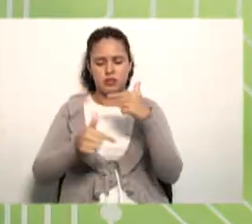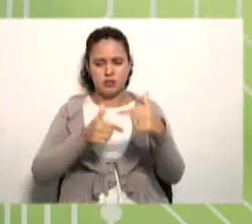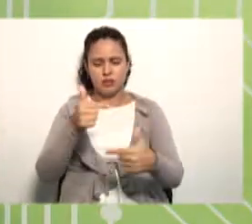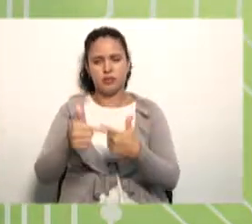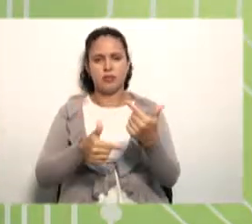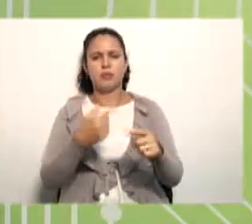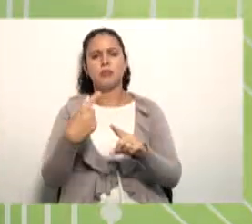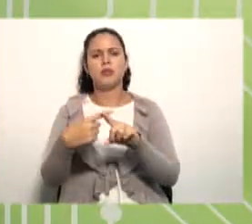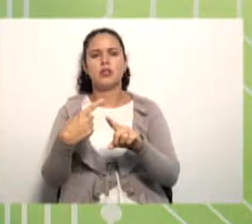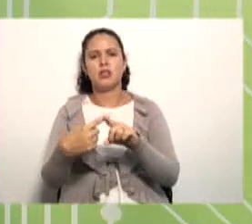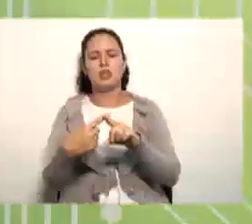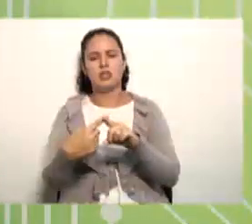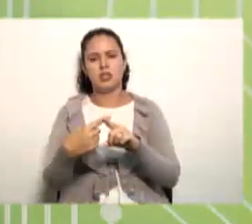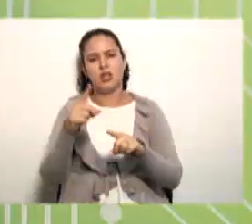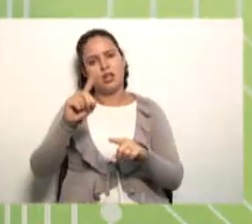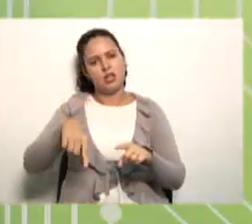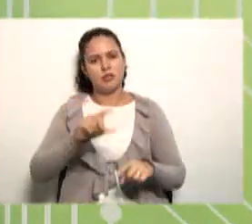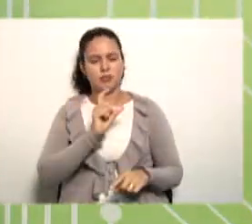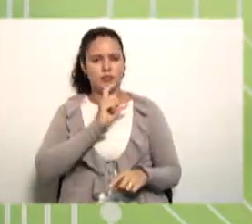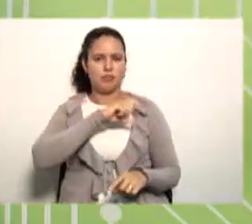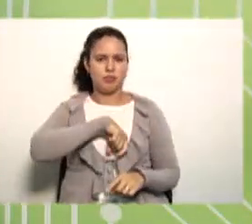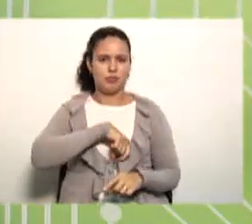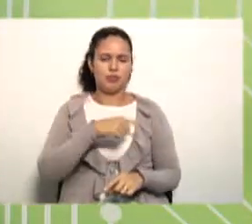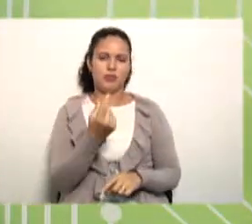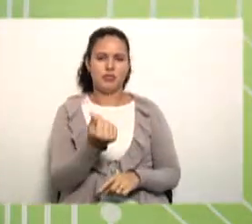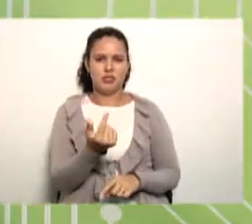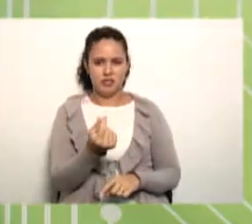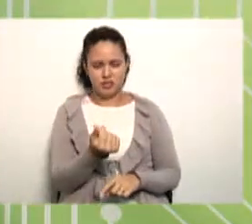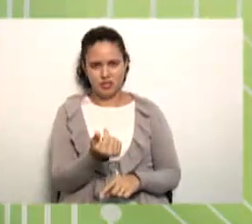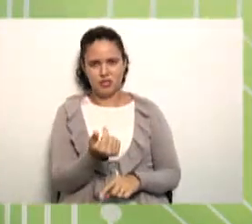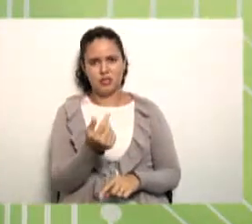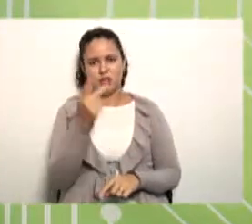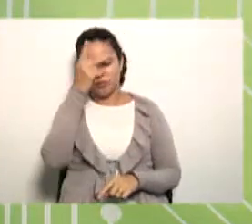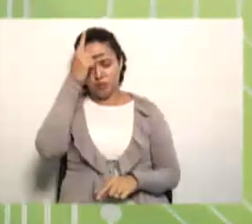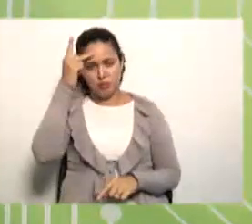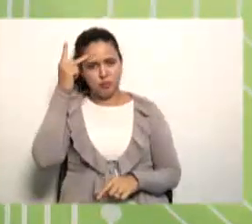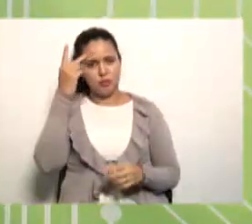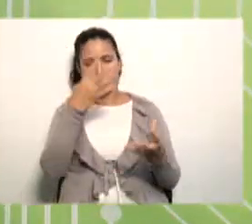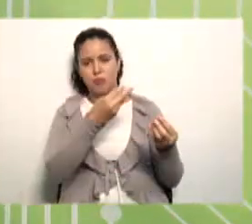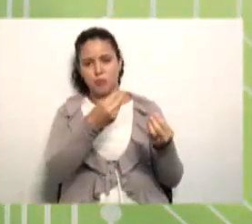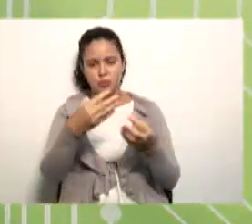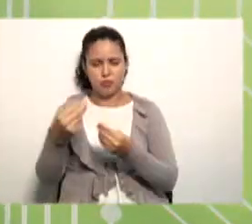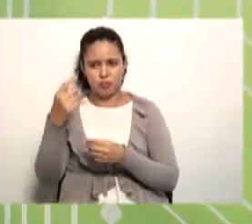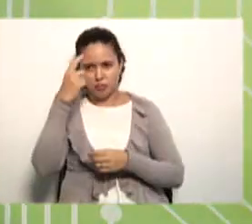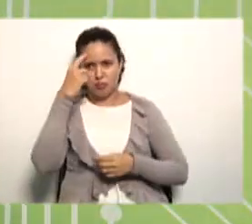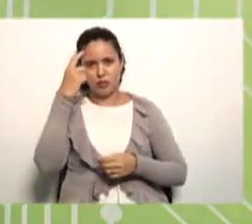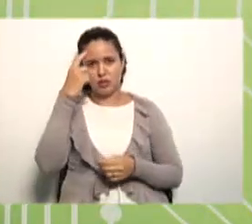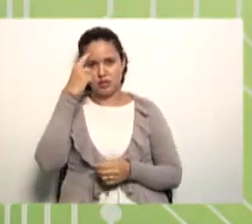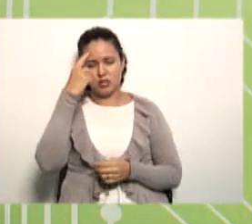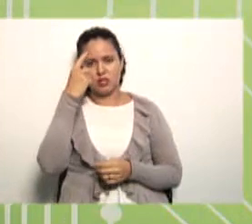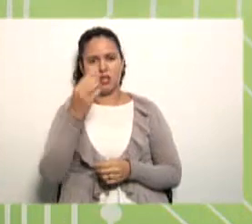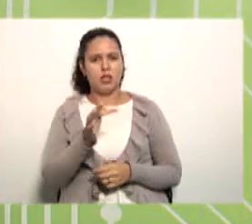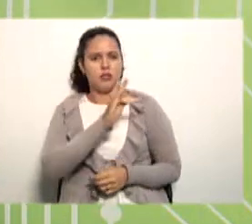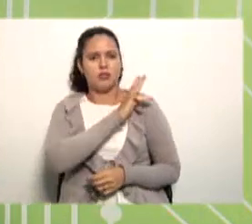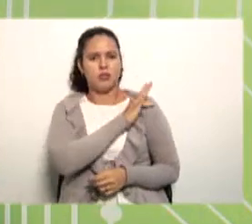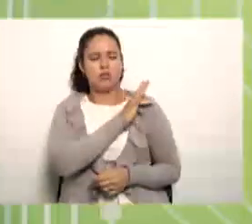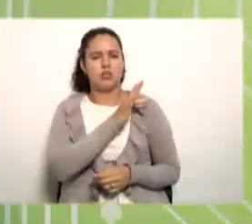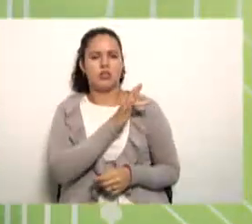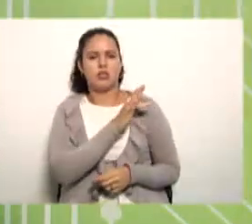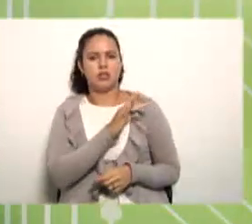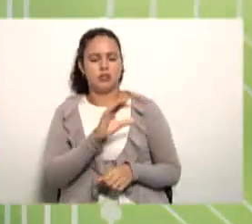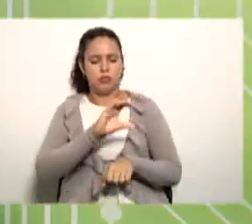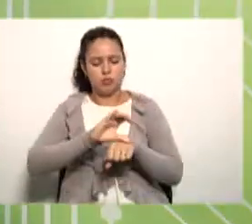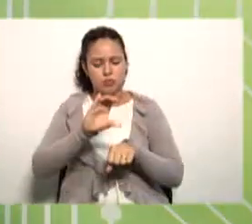faz, assim, um curso técnico, uma faculdade para ganhar mais dinheiro no futuro, isso é a verdade. Agora, existem também outros tipos